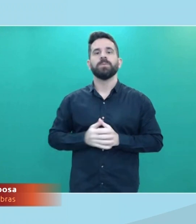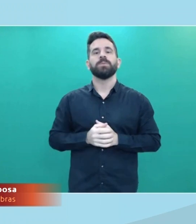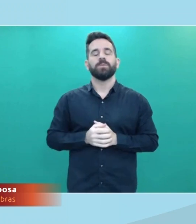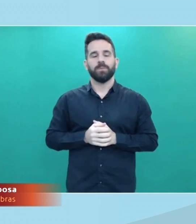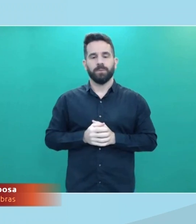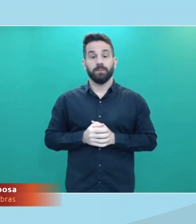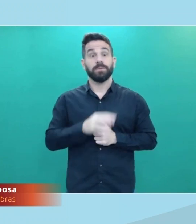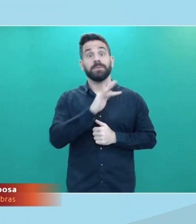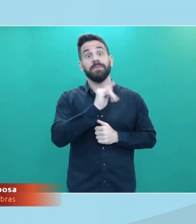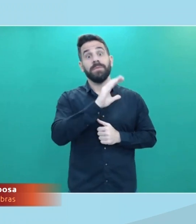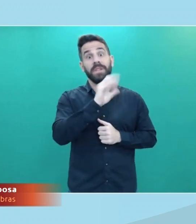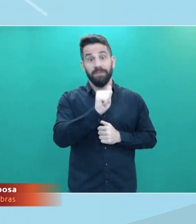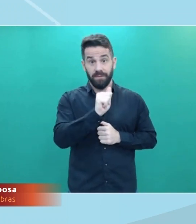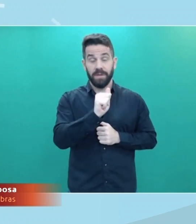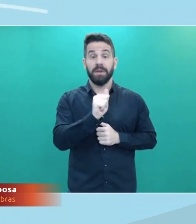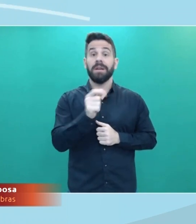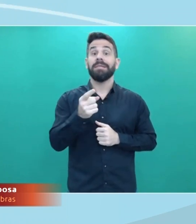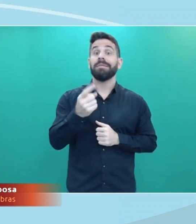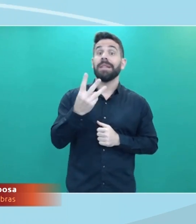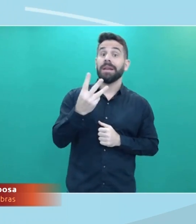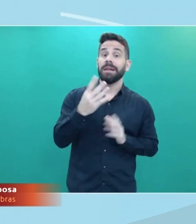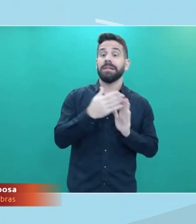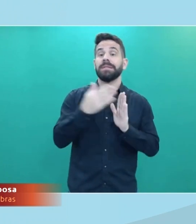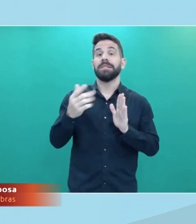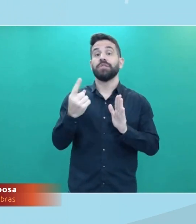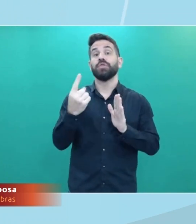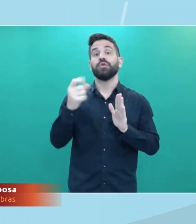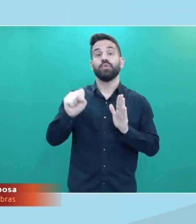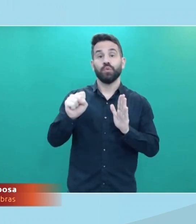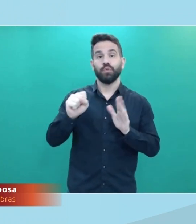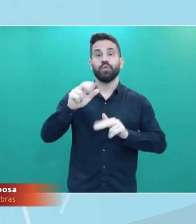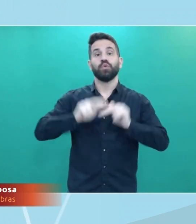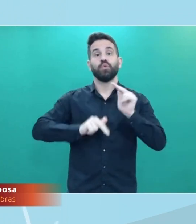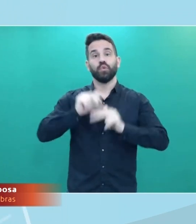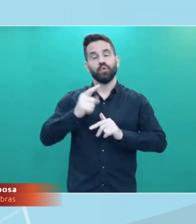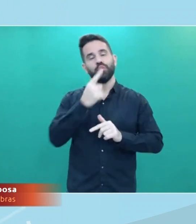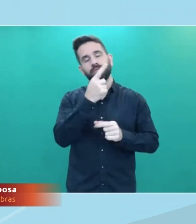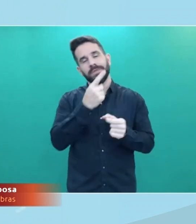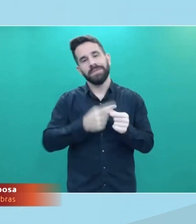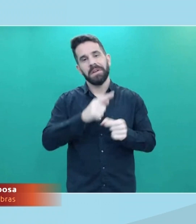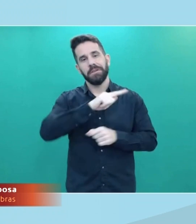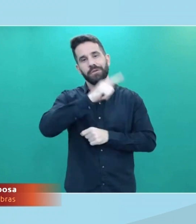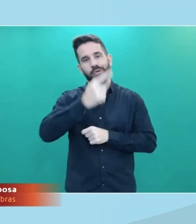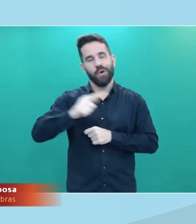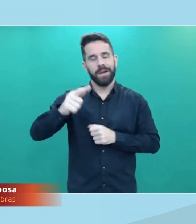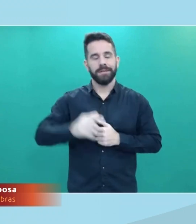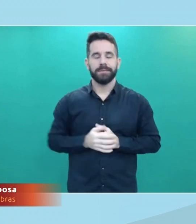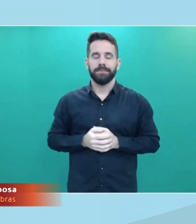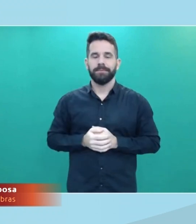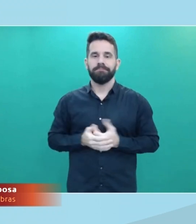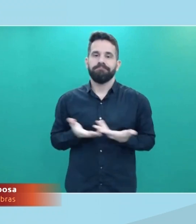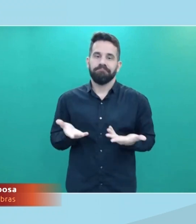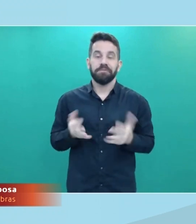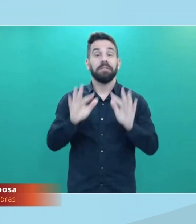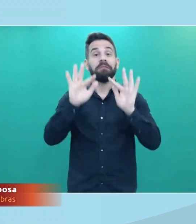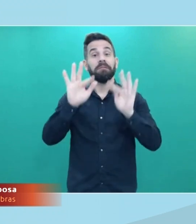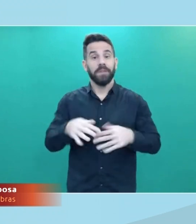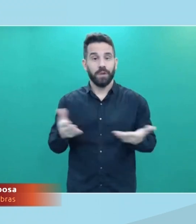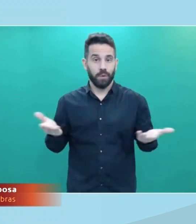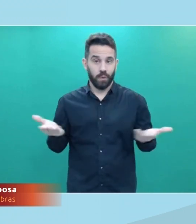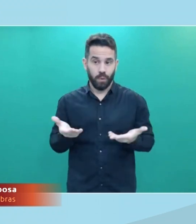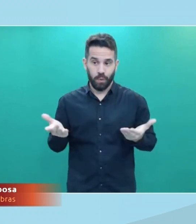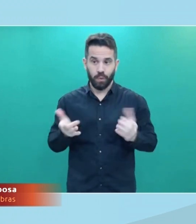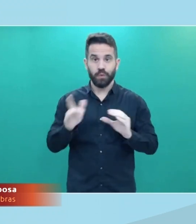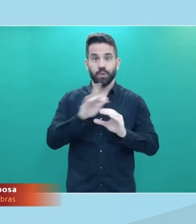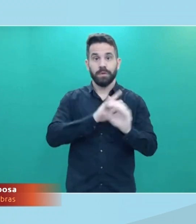13 a 18 de junho, na cidade de Goiás. E é com essas informações que eu finalizo o programa de hoje. E